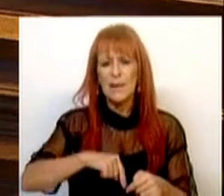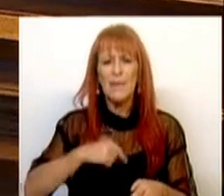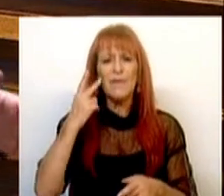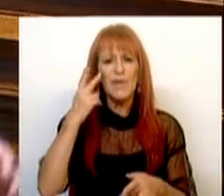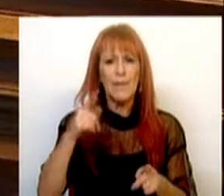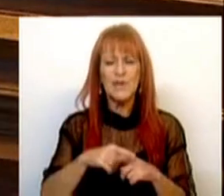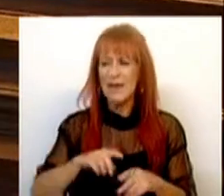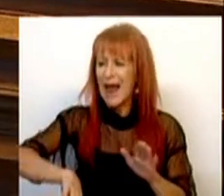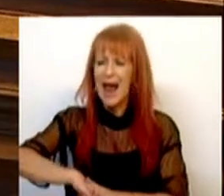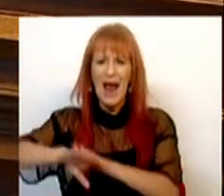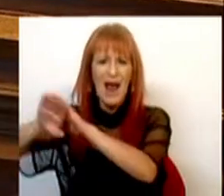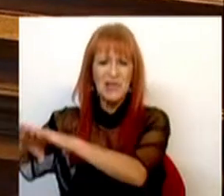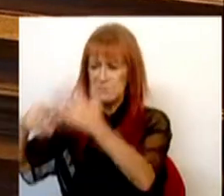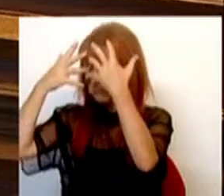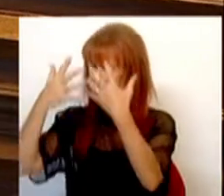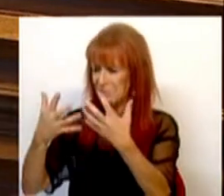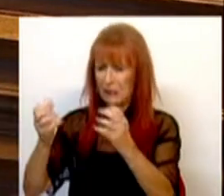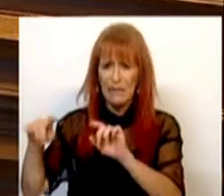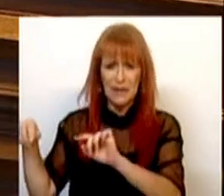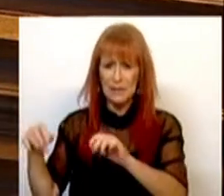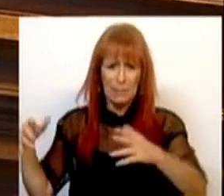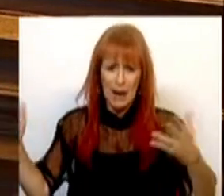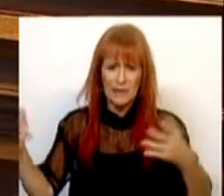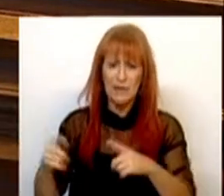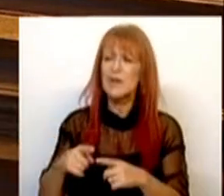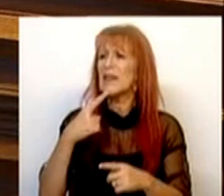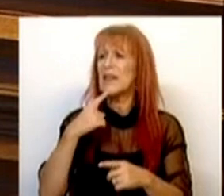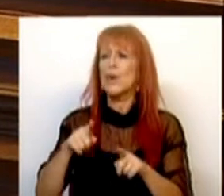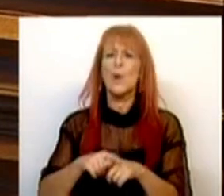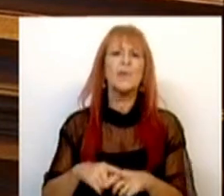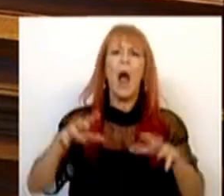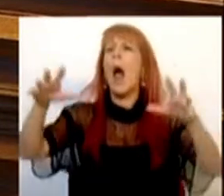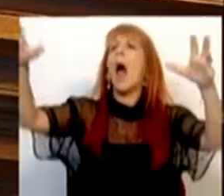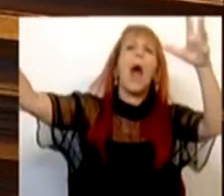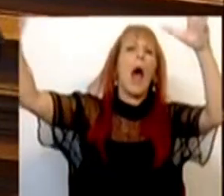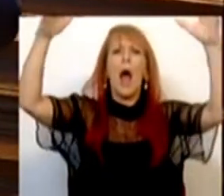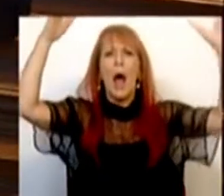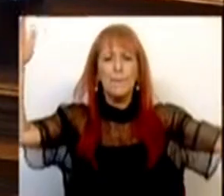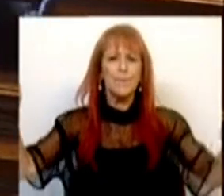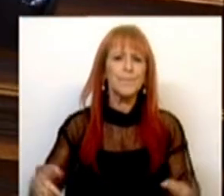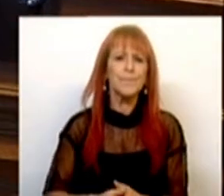vimos a extrema-direita, sem surpresas também neste debate, a levantar o papão